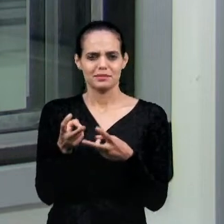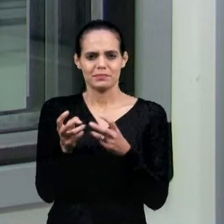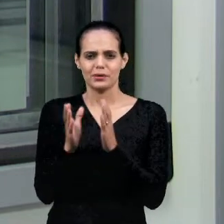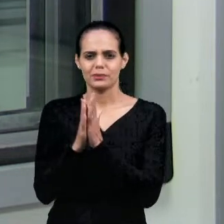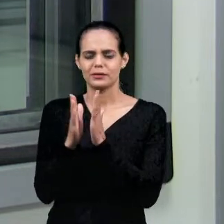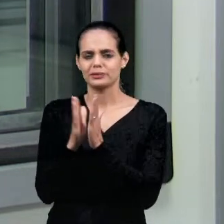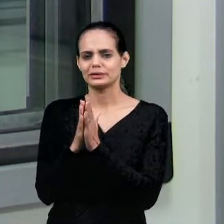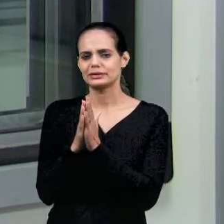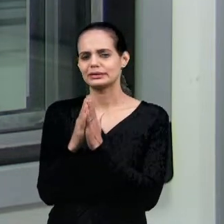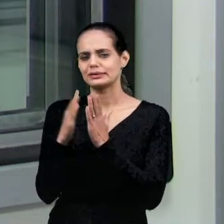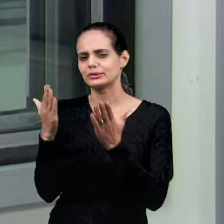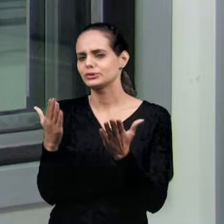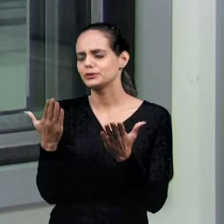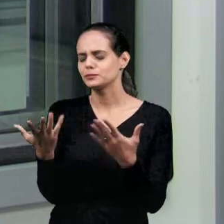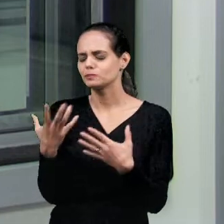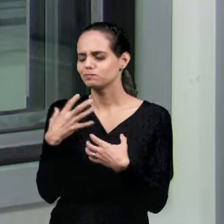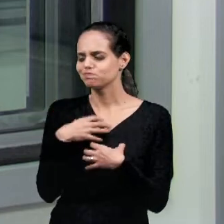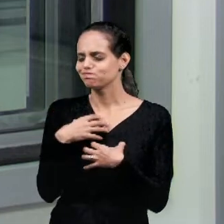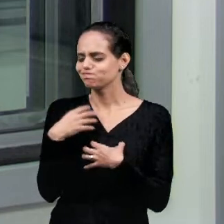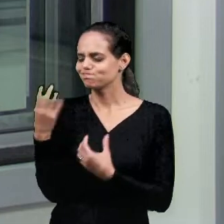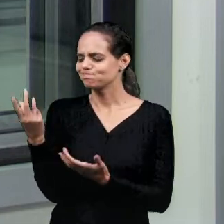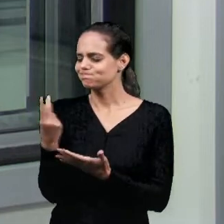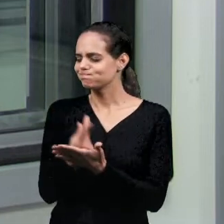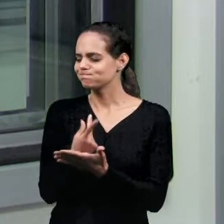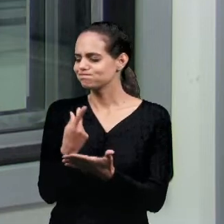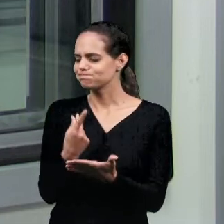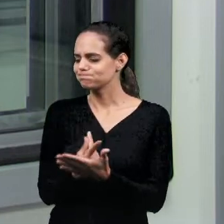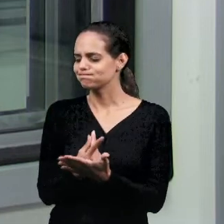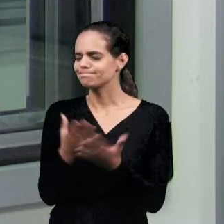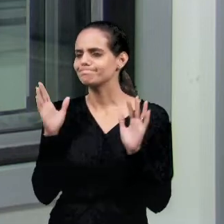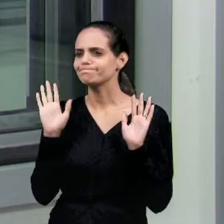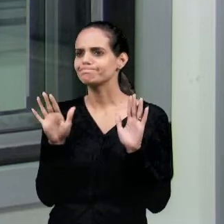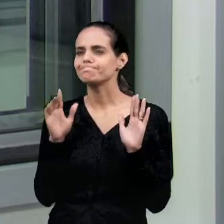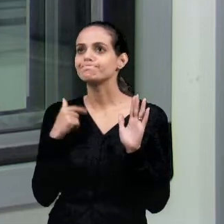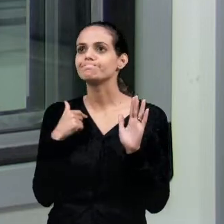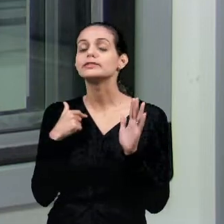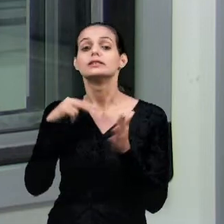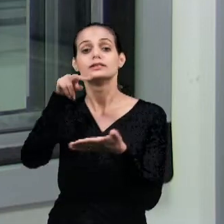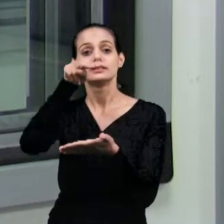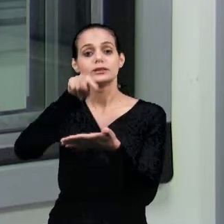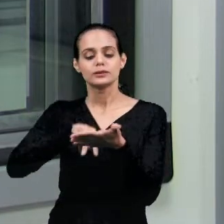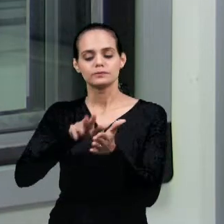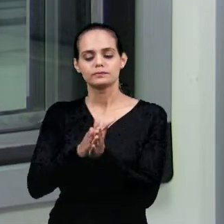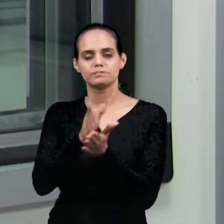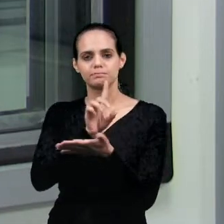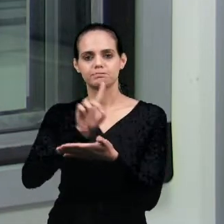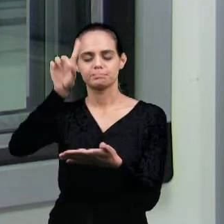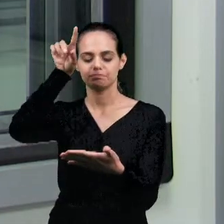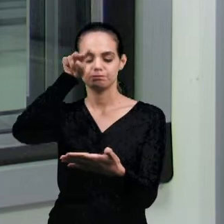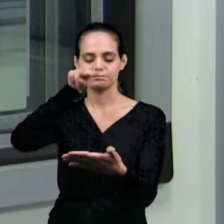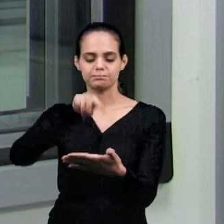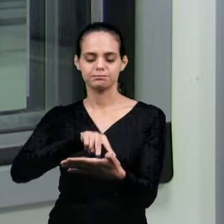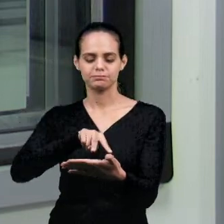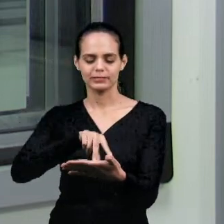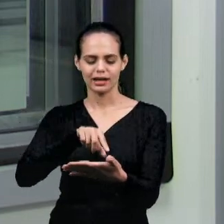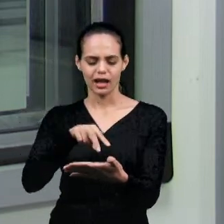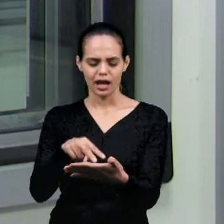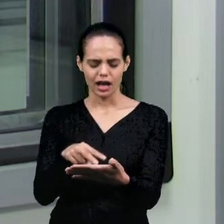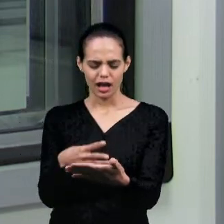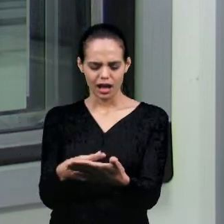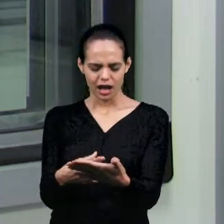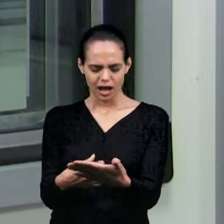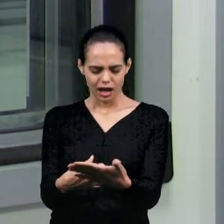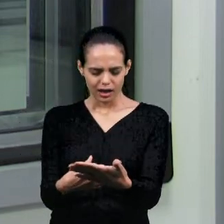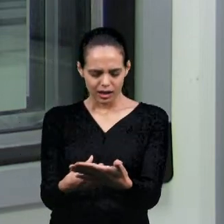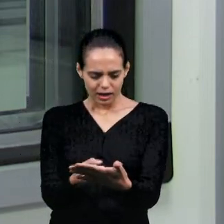errada, equivocada, e ela começou a ler a Bíblia, e a palavra de Deus trouxe uma libertação e